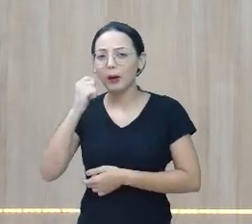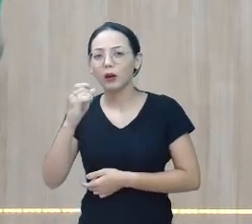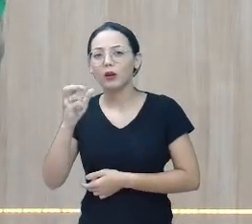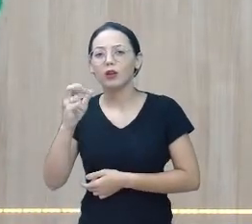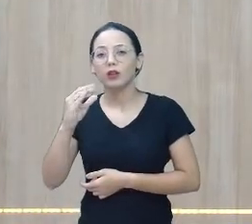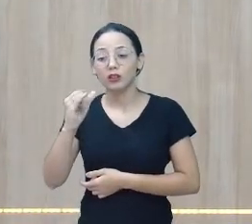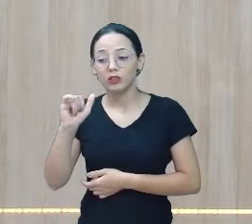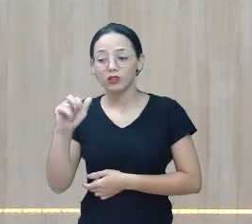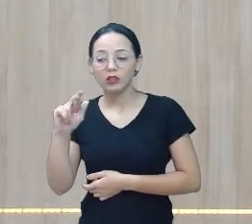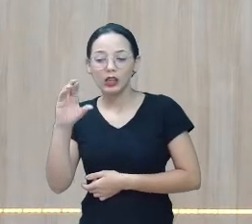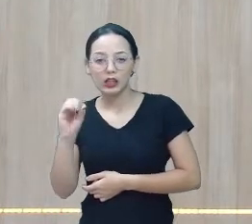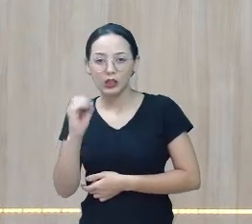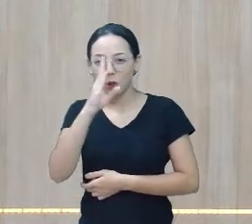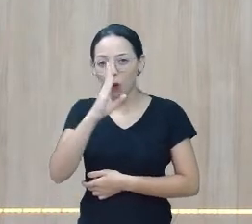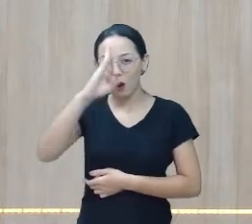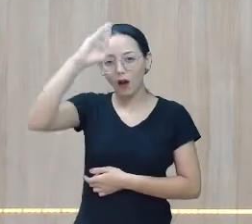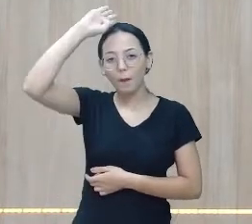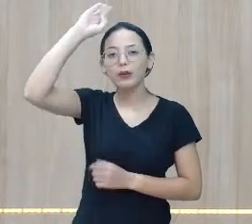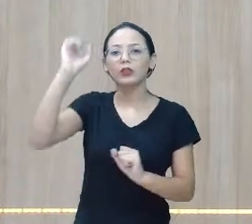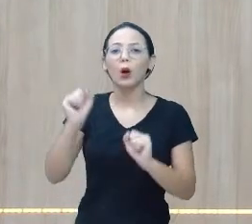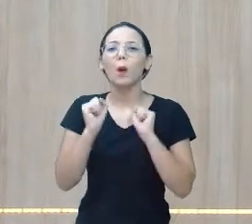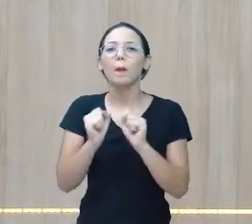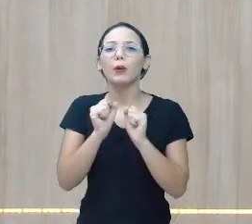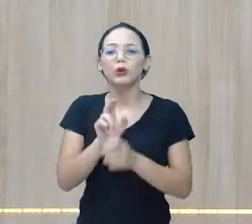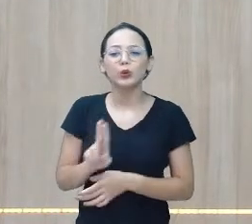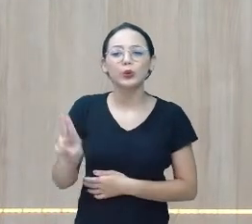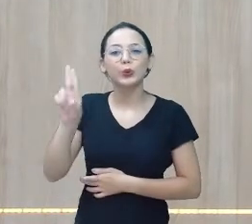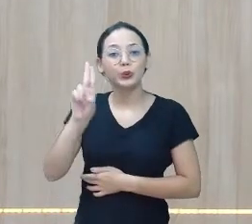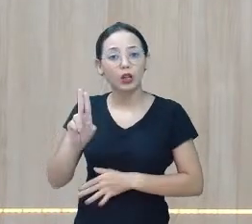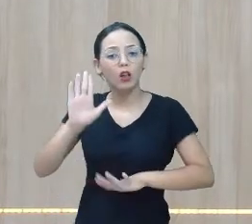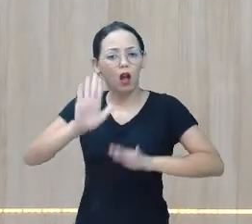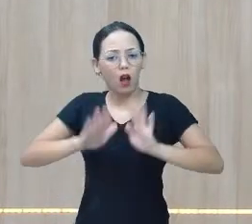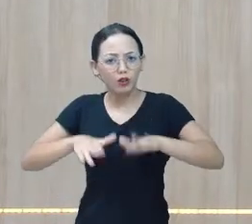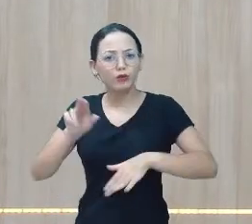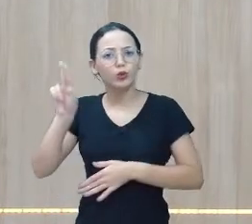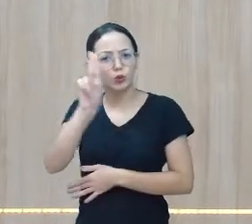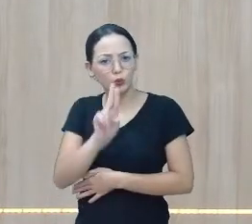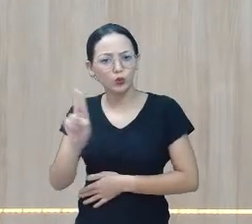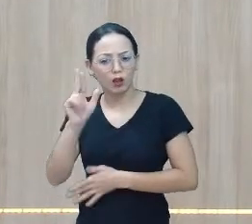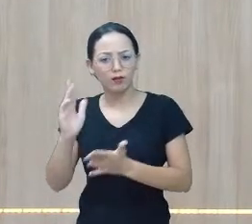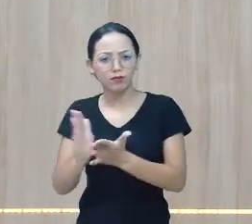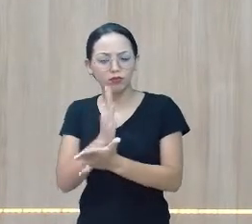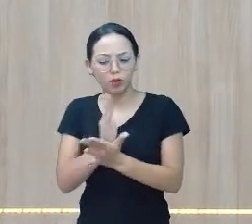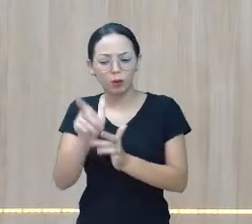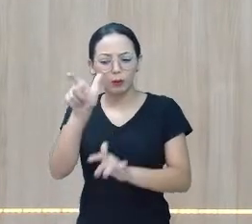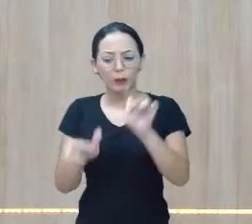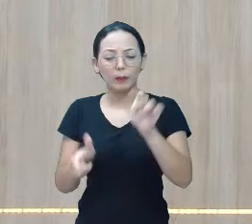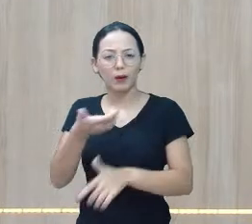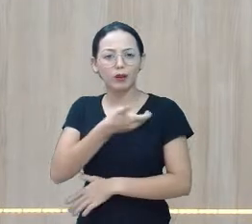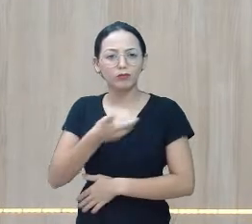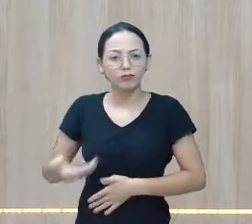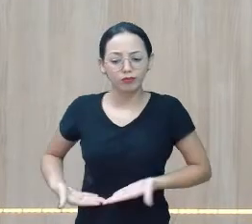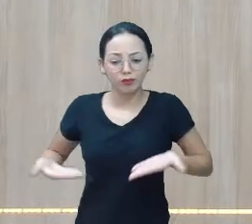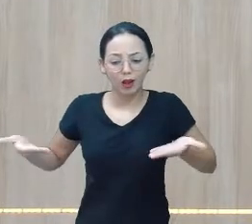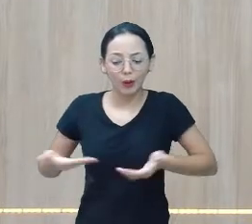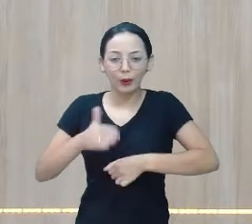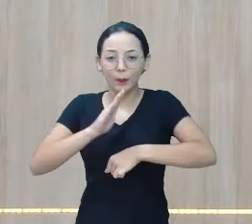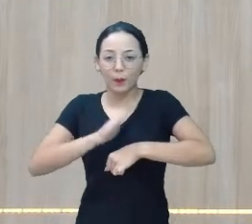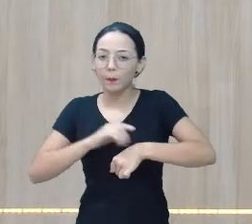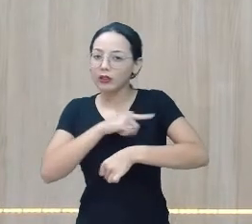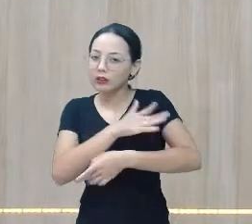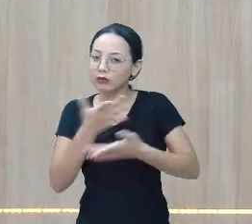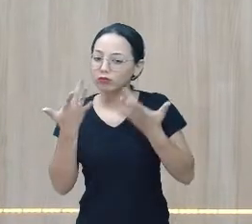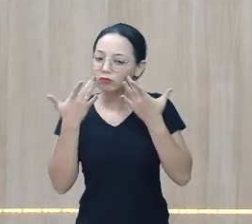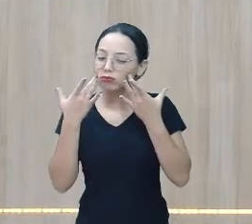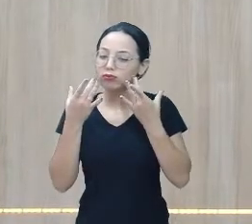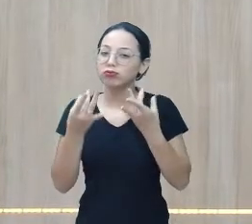romana, ela pode ser utilizada e muitas vezes ela é utilizada por alguns governantes na atualidade. Então fica ligado